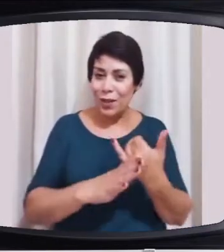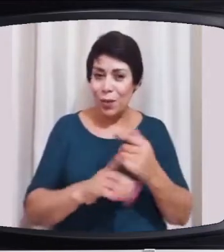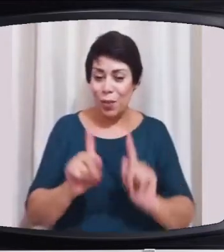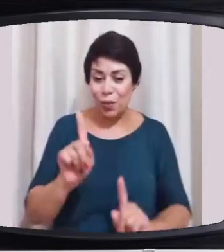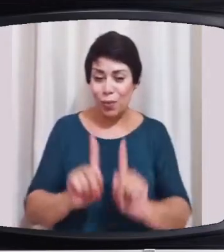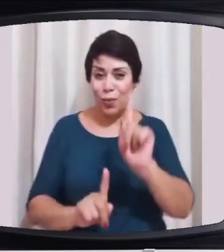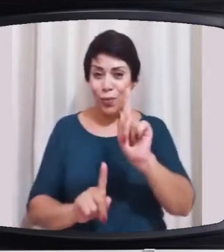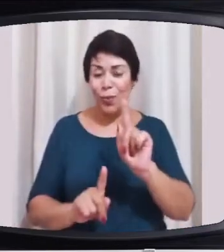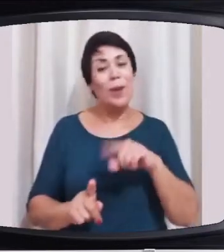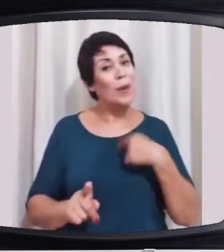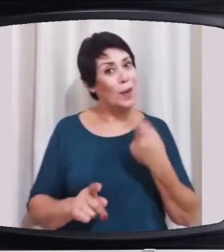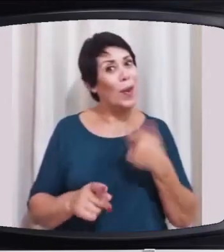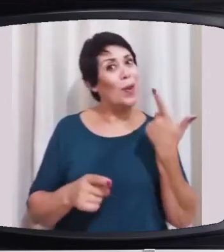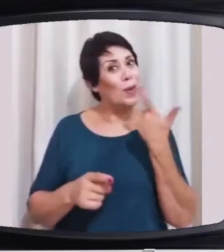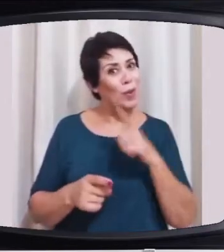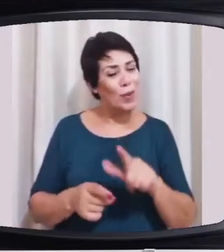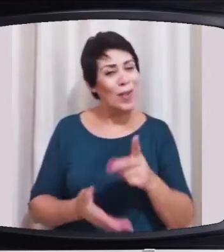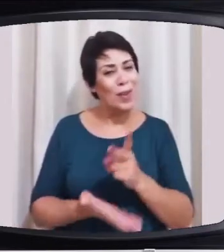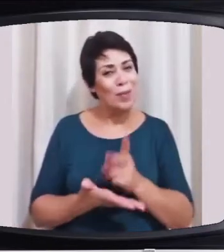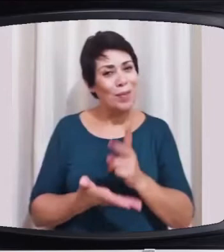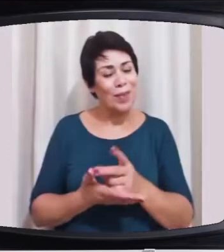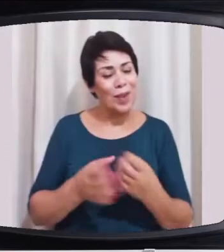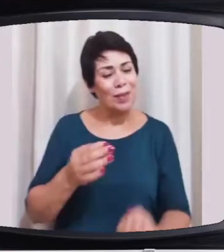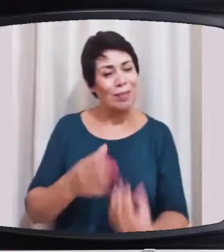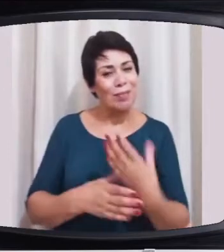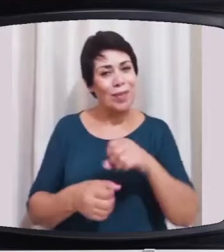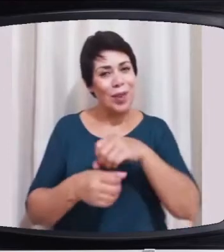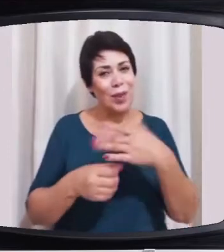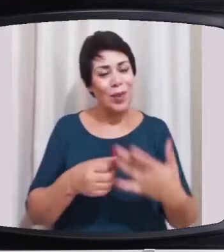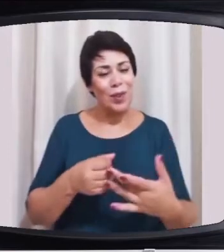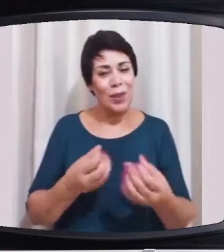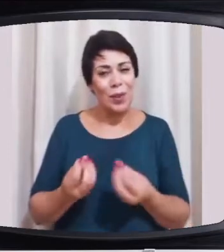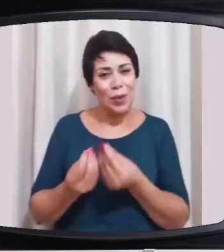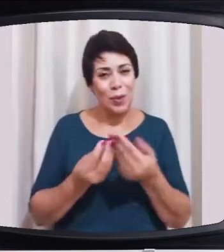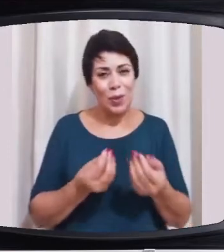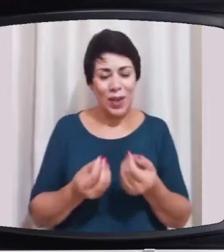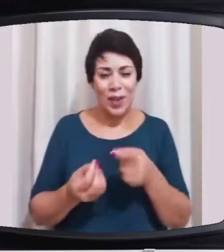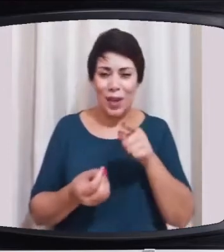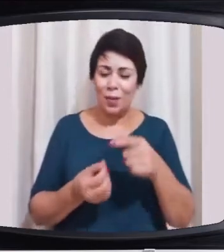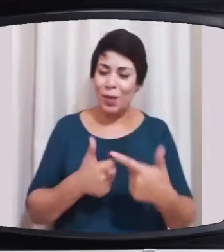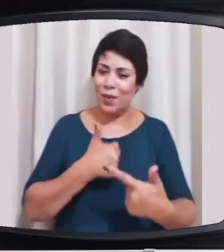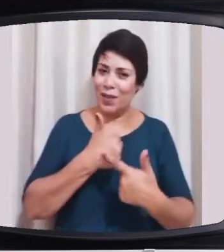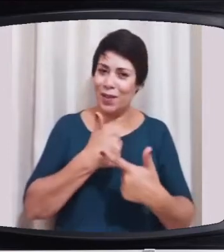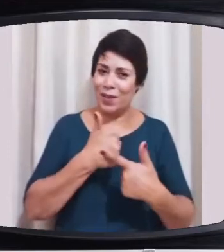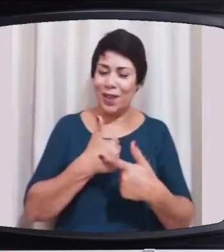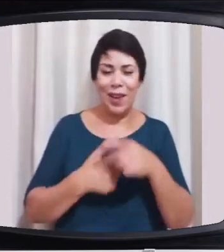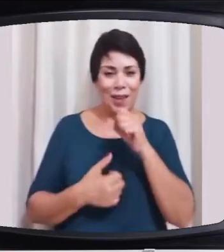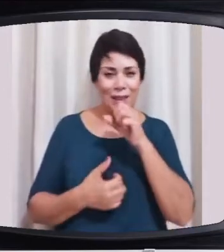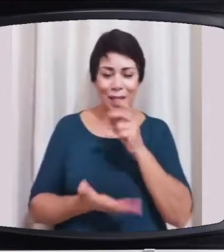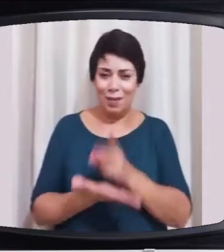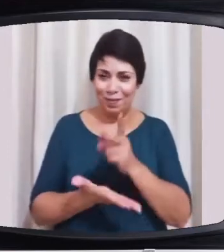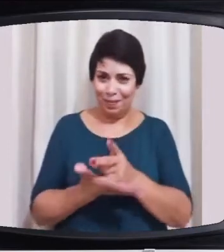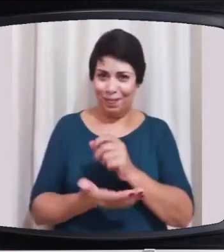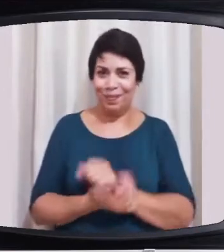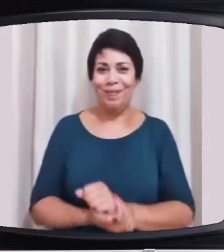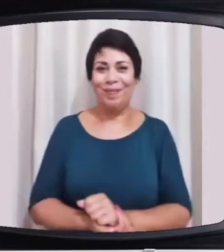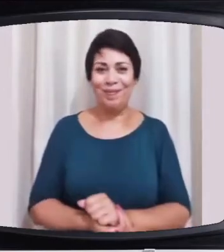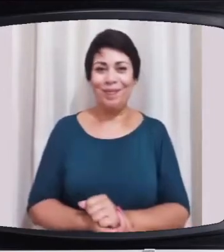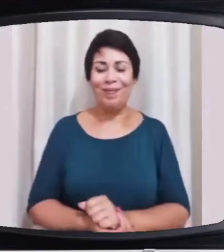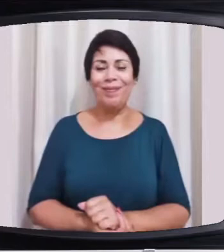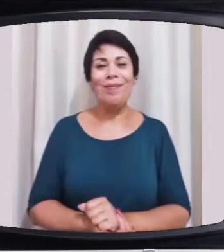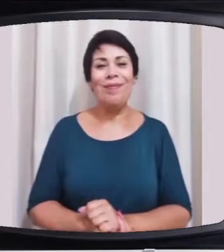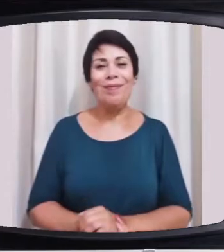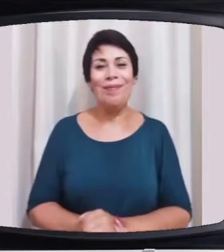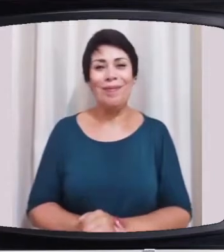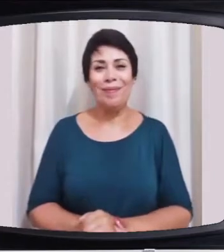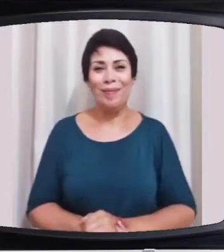e dessa maneira a gente consegue continuar produzindo conteúdo de qualidade para você curtir todo sabadão. Beleza? Solta a